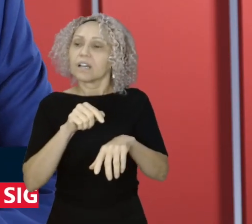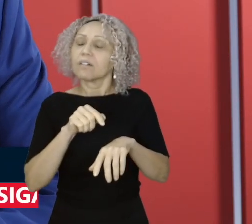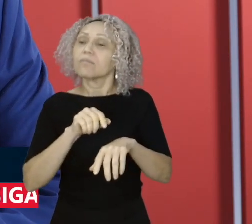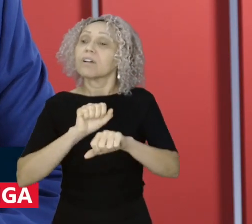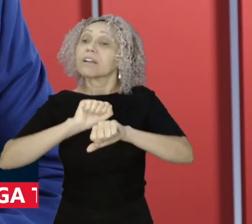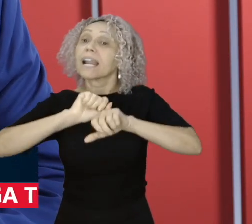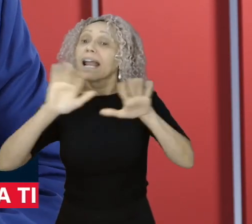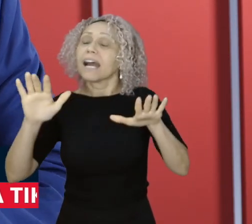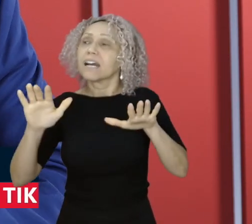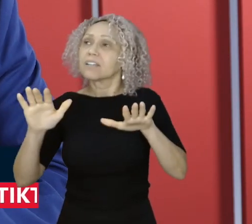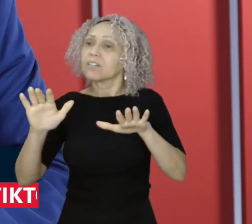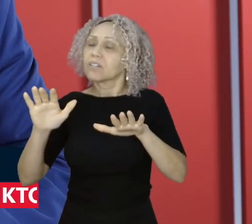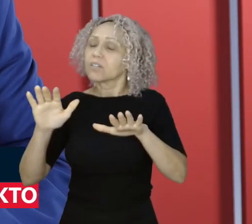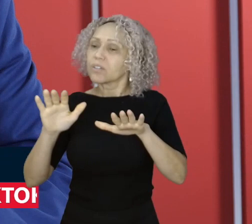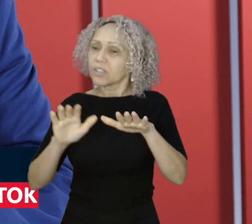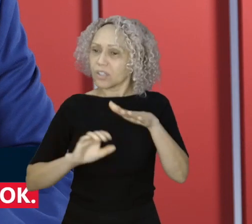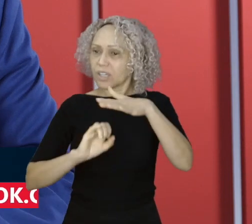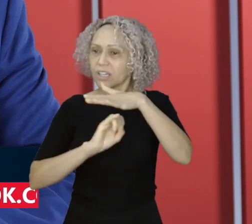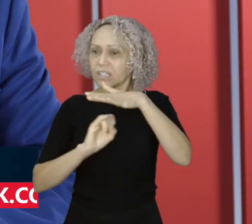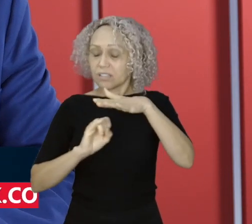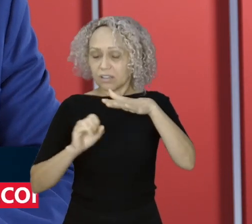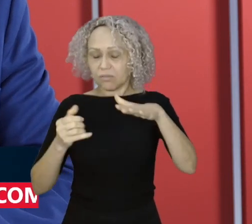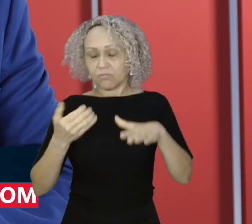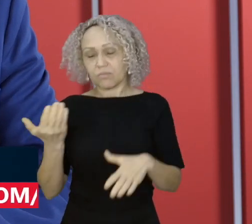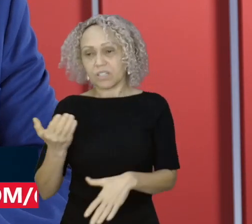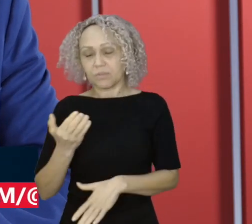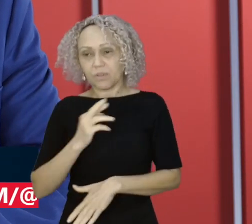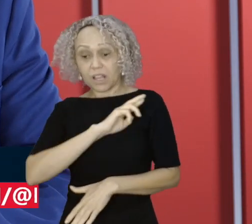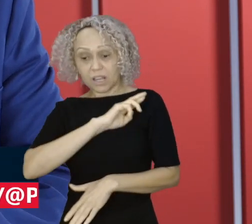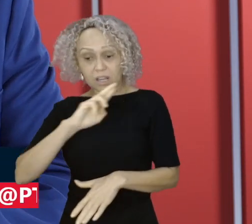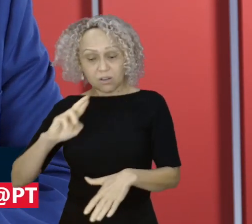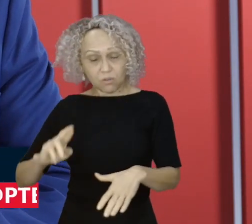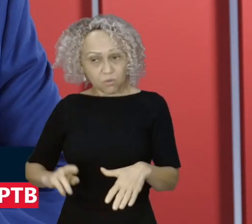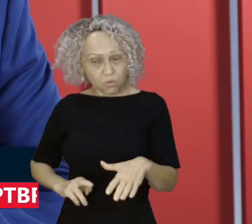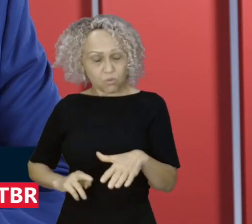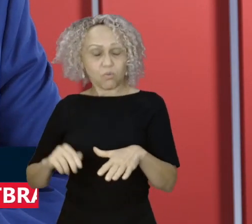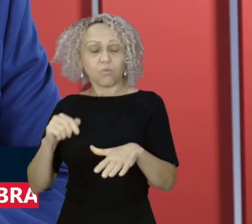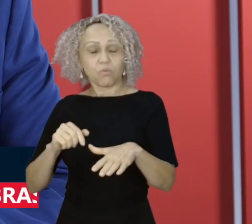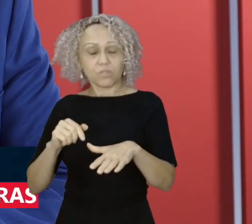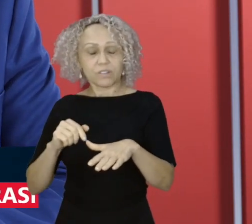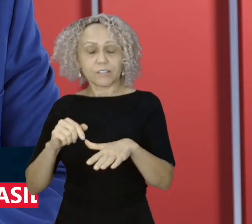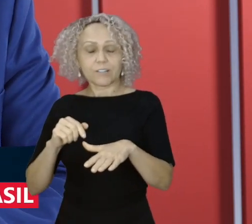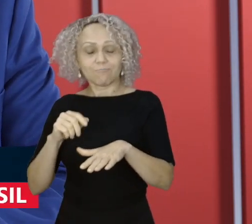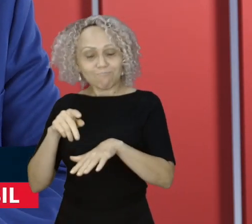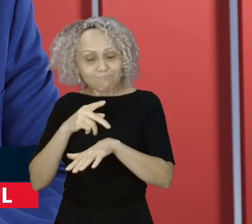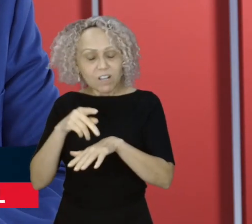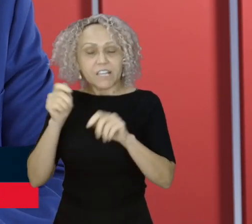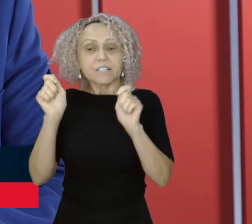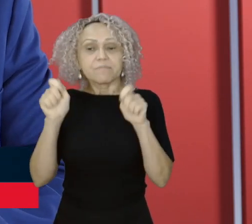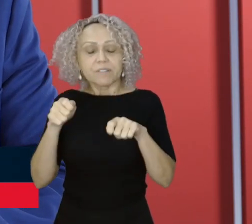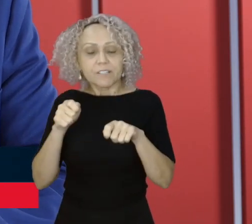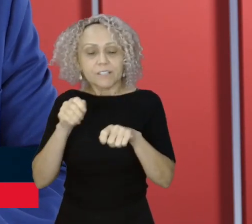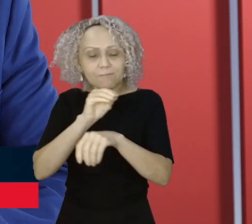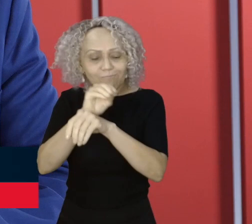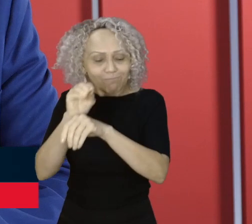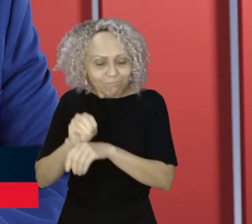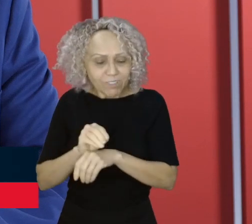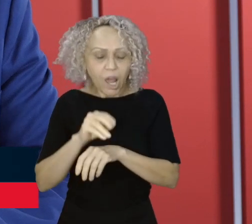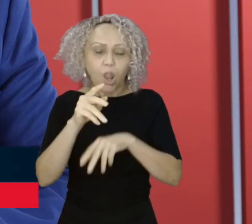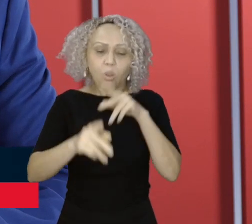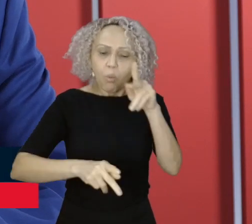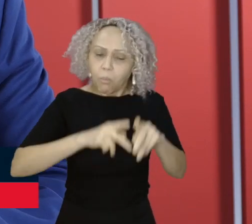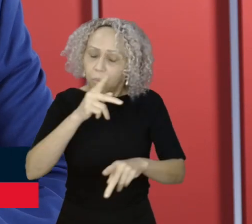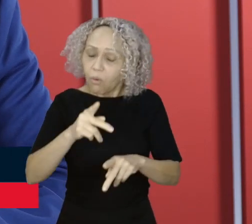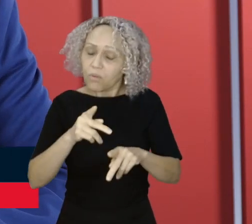que é necessidade, daquilo que é direito do seu povo. E o povo tem que ser assistido pelo Estado. Então, há uma corrente, né, de